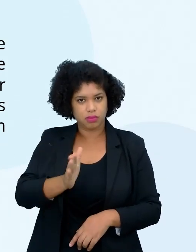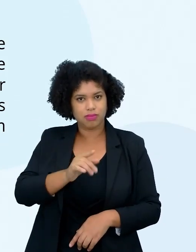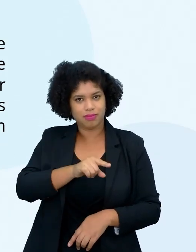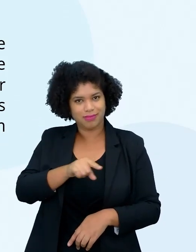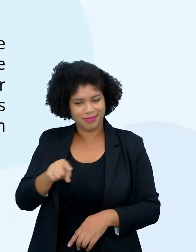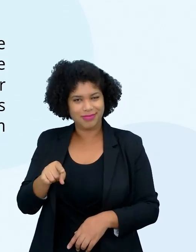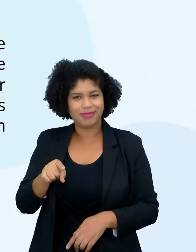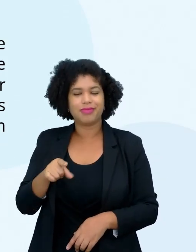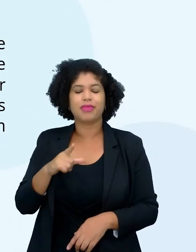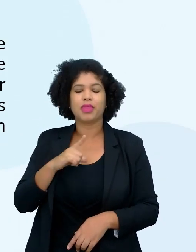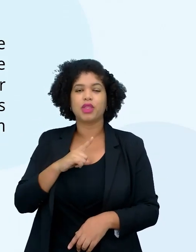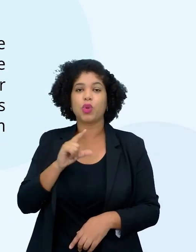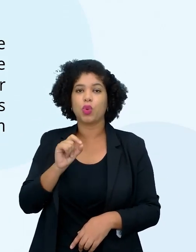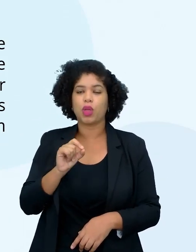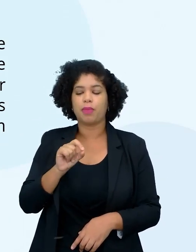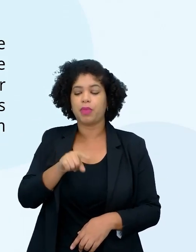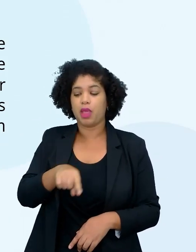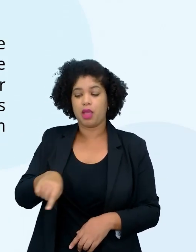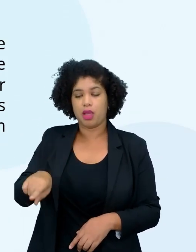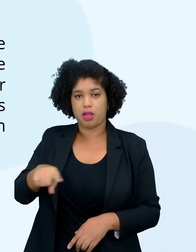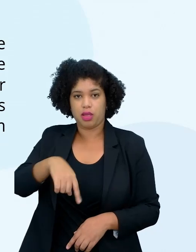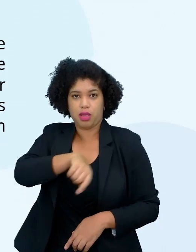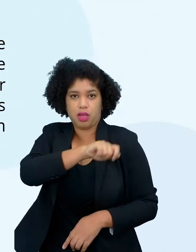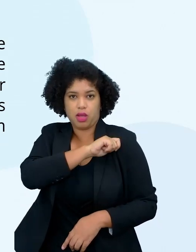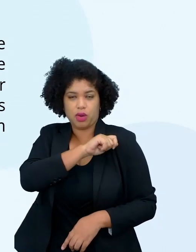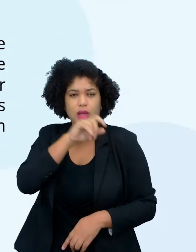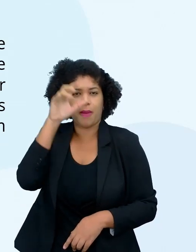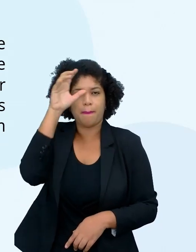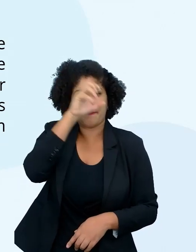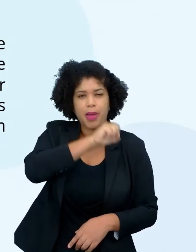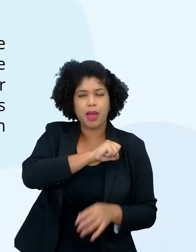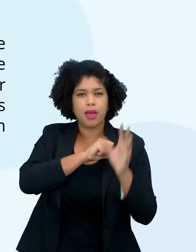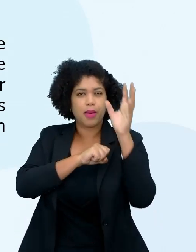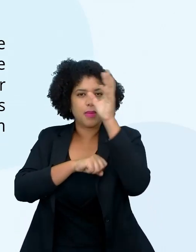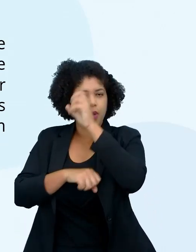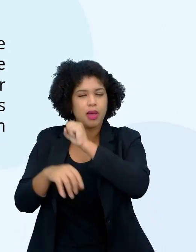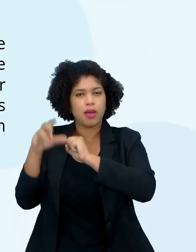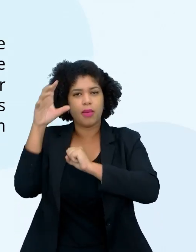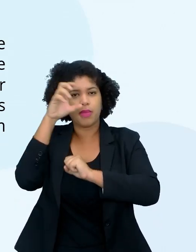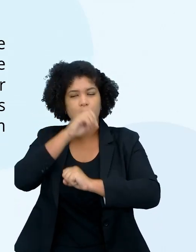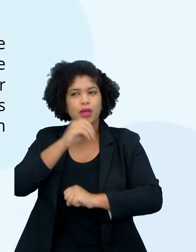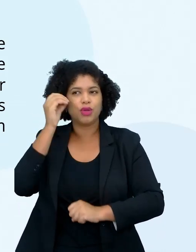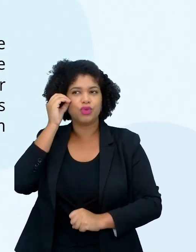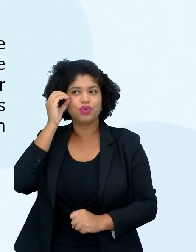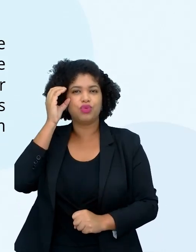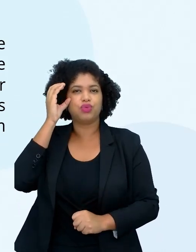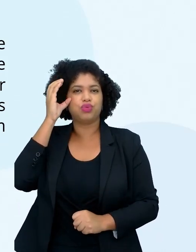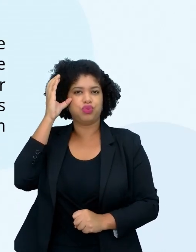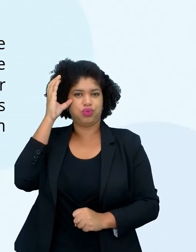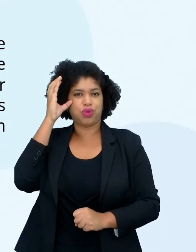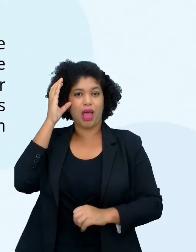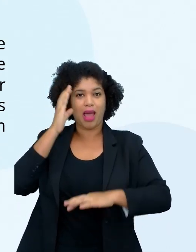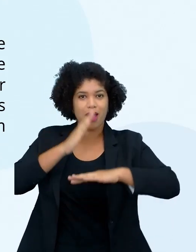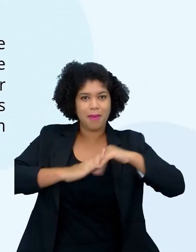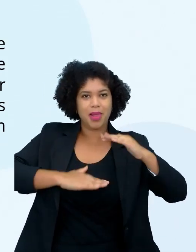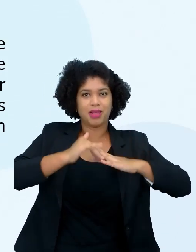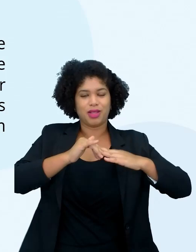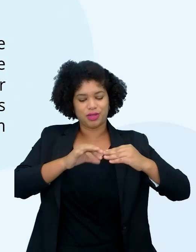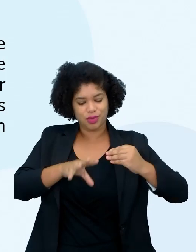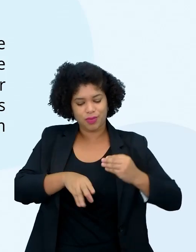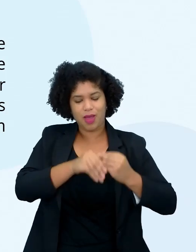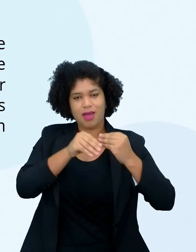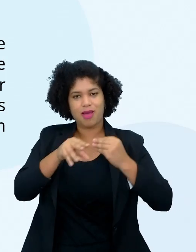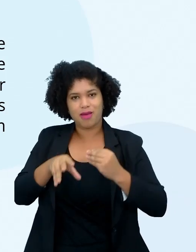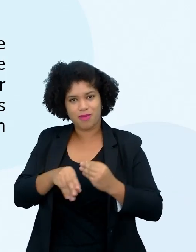momentos, à medida que os estudantes vão aprendendo e desenvolvendo a sua aprendizagem por meio de habilidades, as habilidades elas